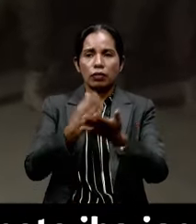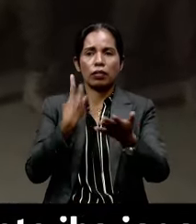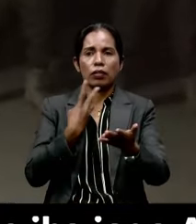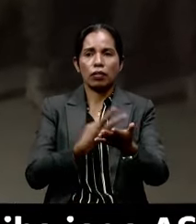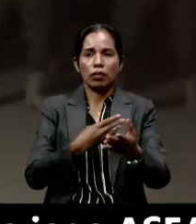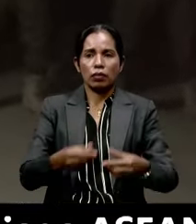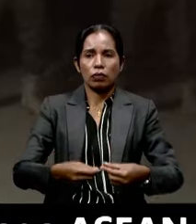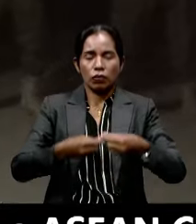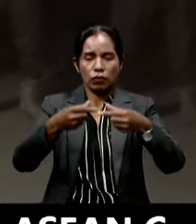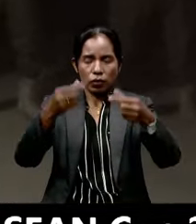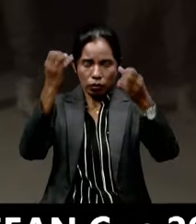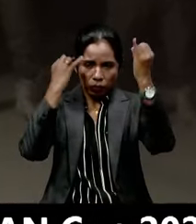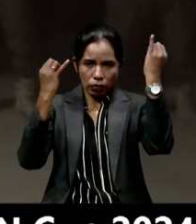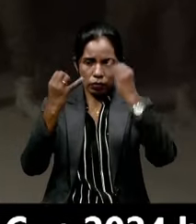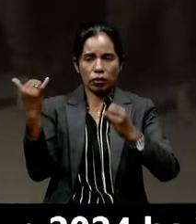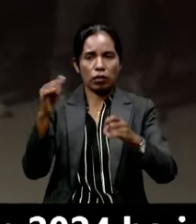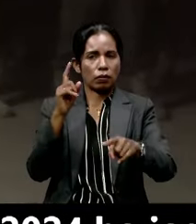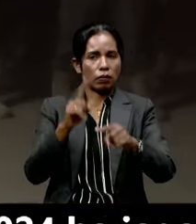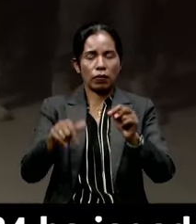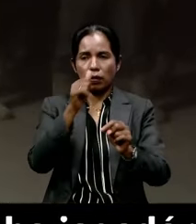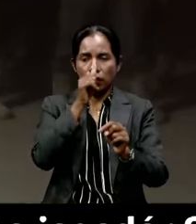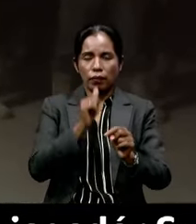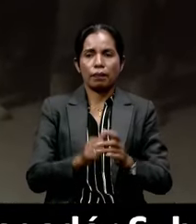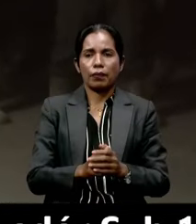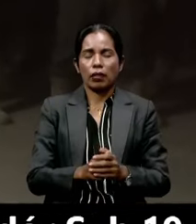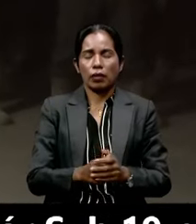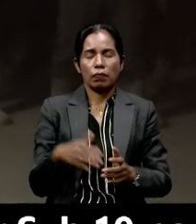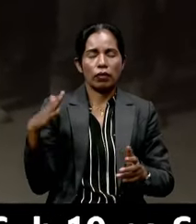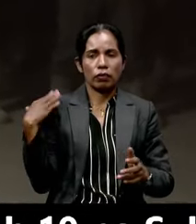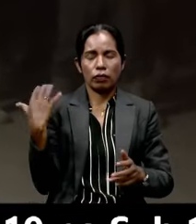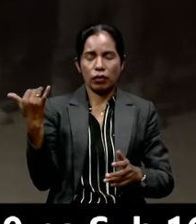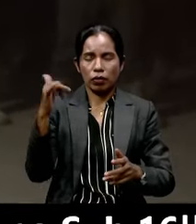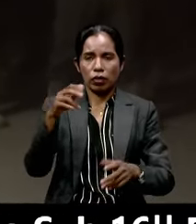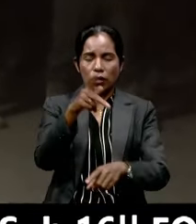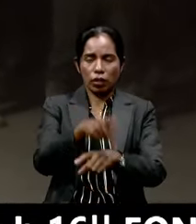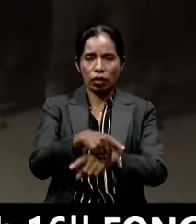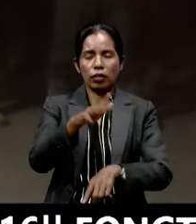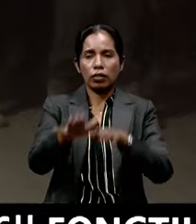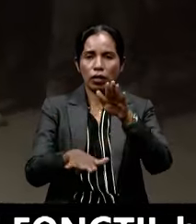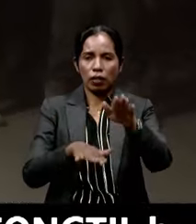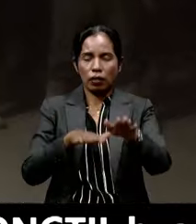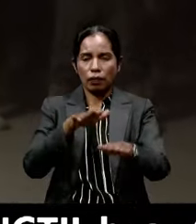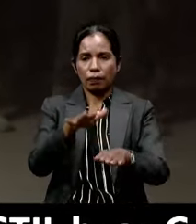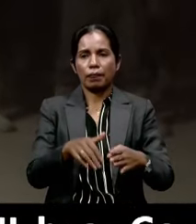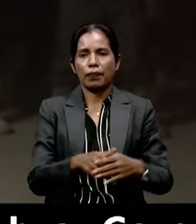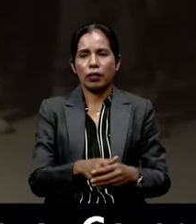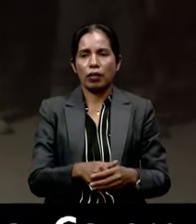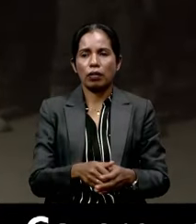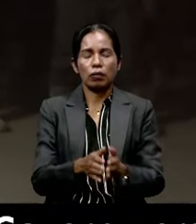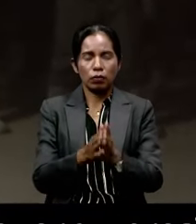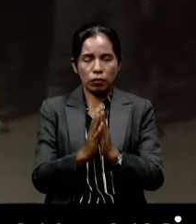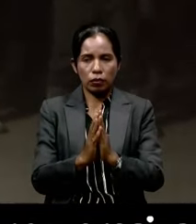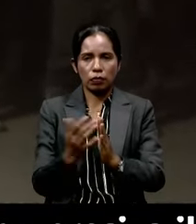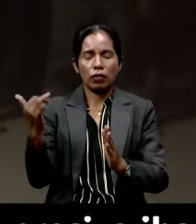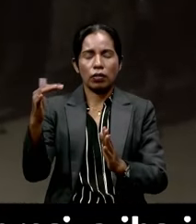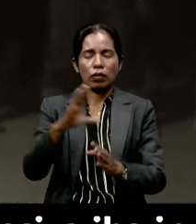fo informasaun sira mas laben no no. Para jovem sira nebe makalan se ilao bahu su bai tanah hira